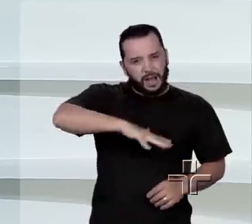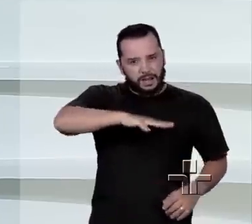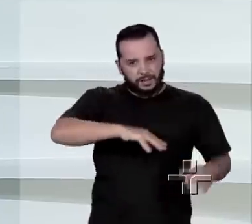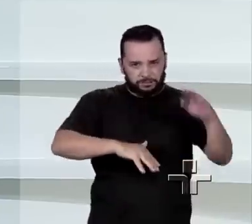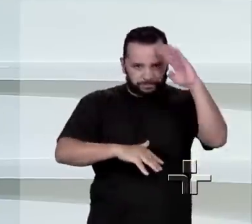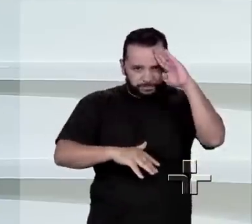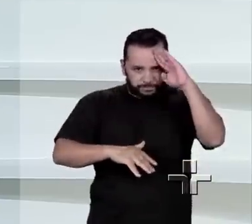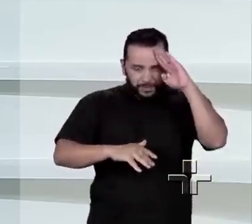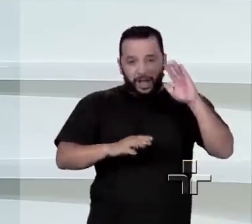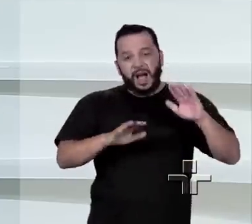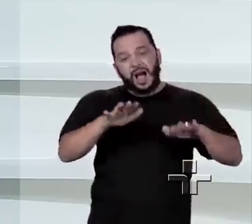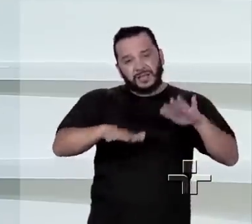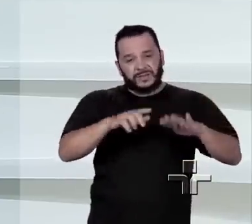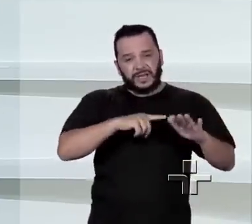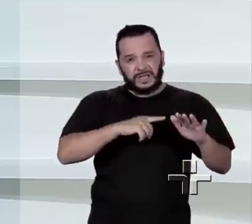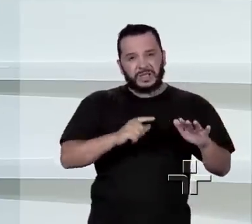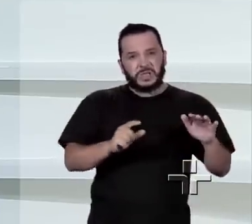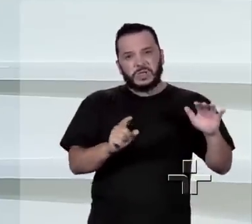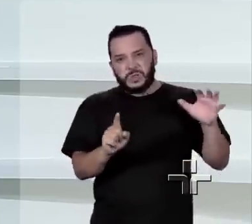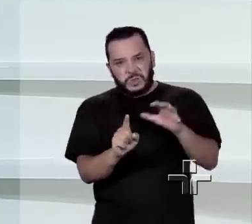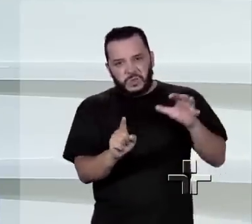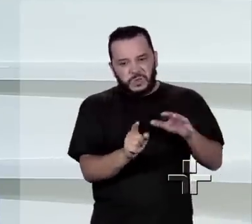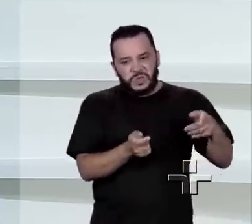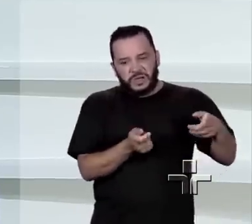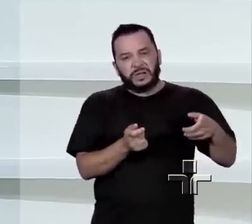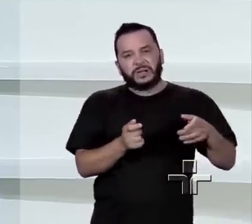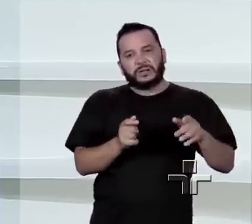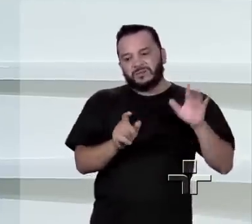de fazer a favor ou contra determinados projetos.